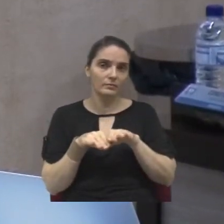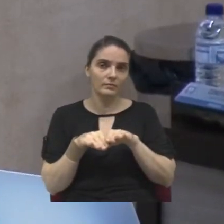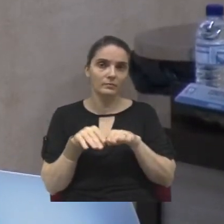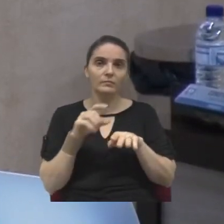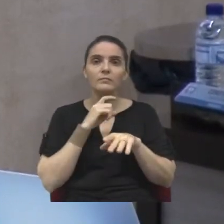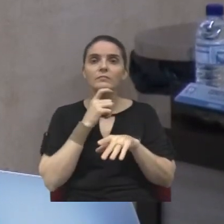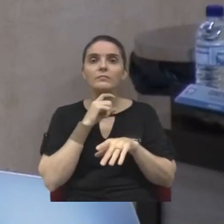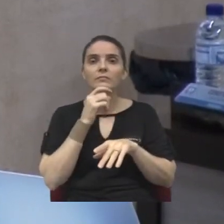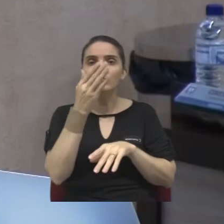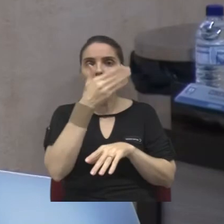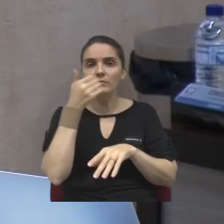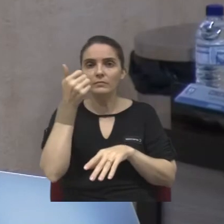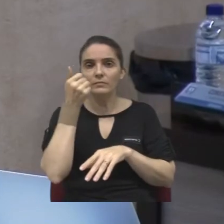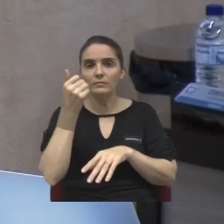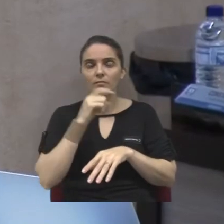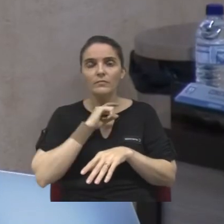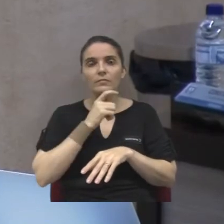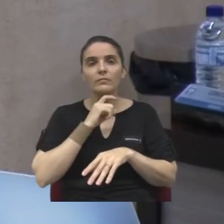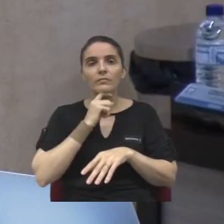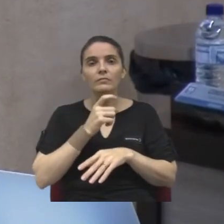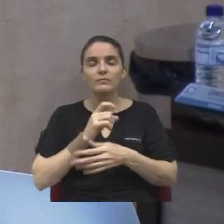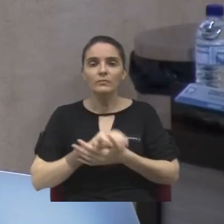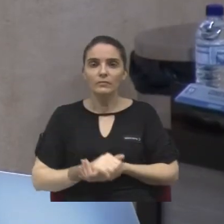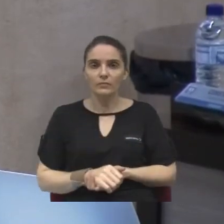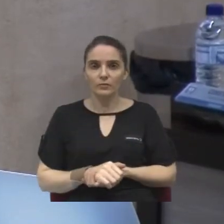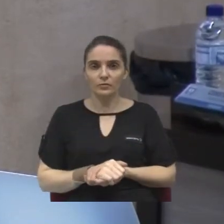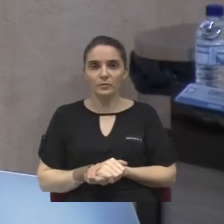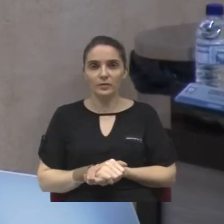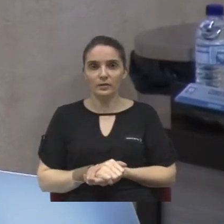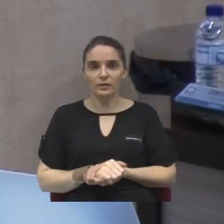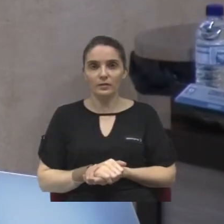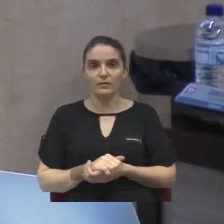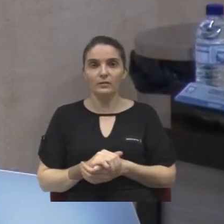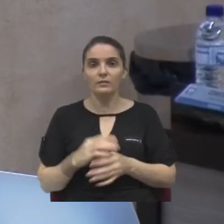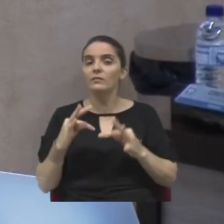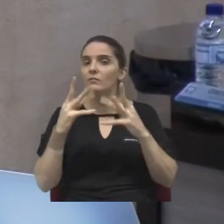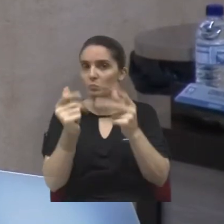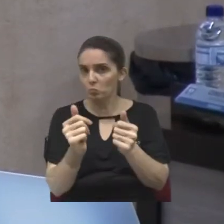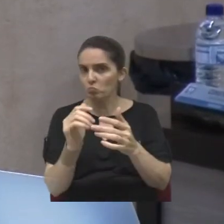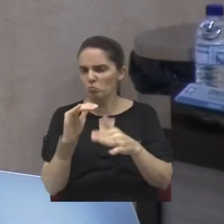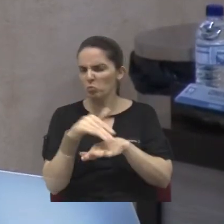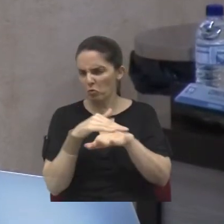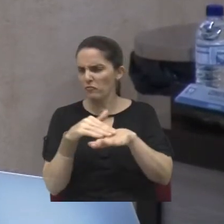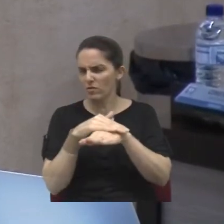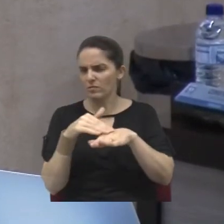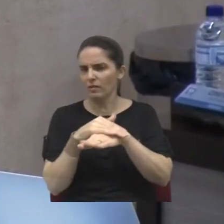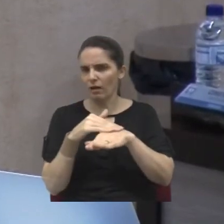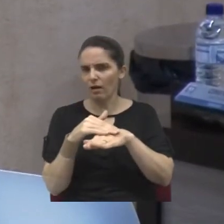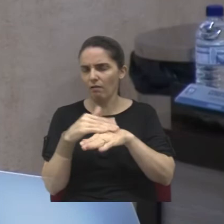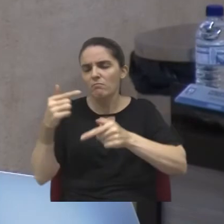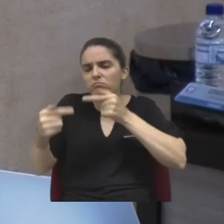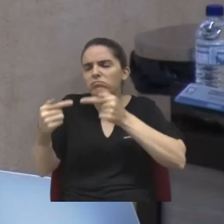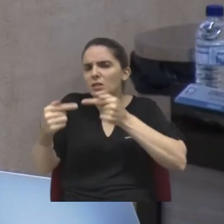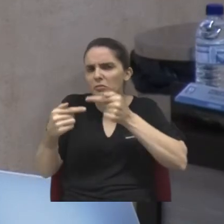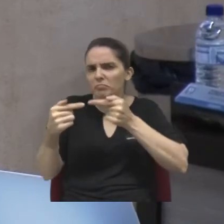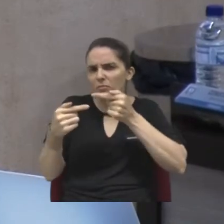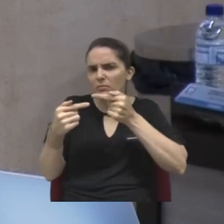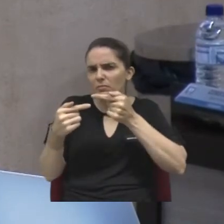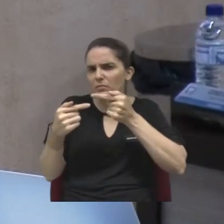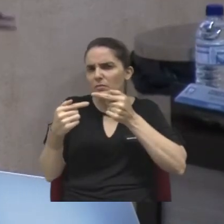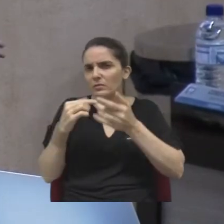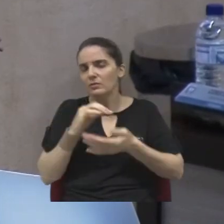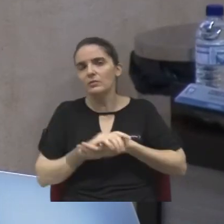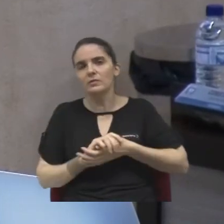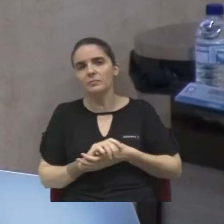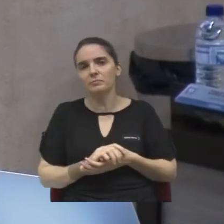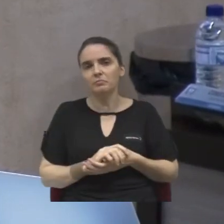lá. Dando sequência àquilo que nós conversávamos e que eu debati acerca do caso, a incoerência